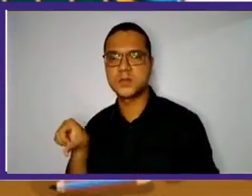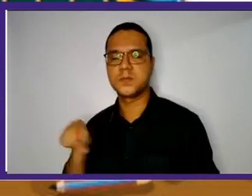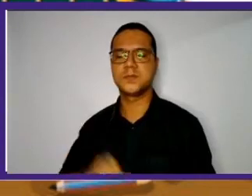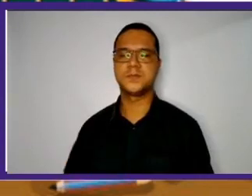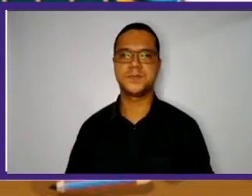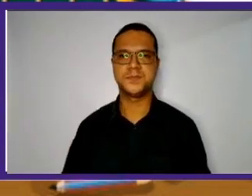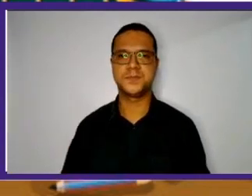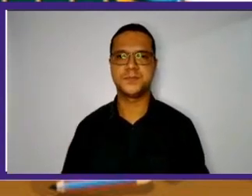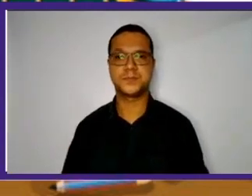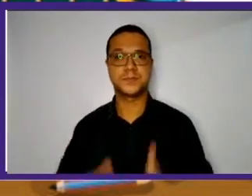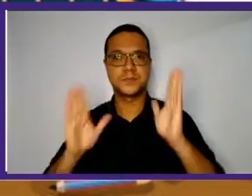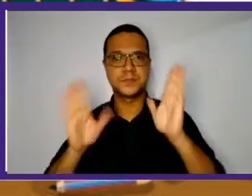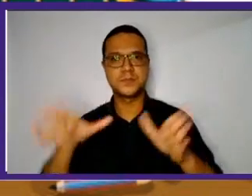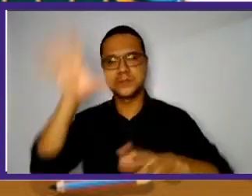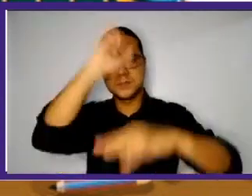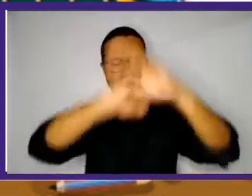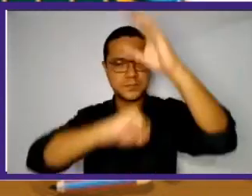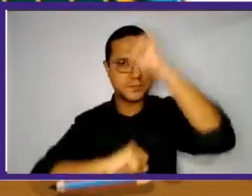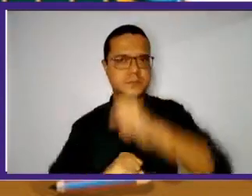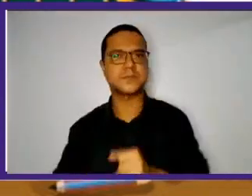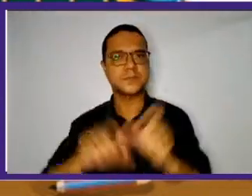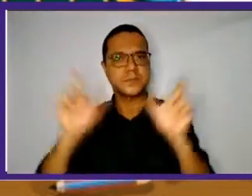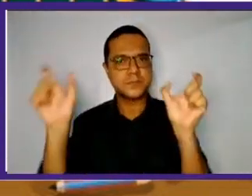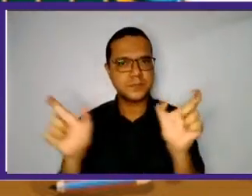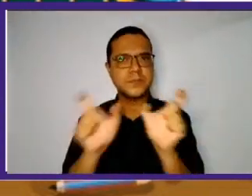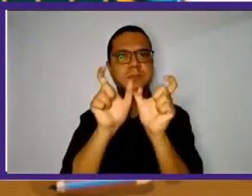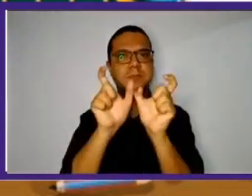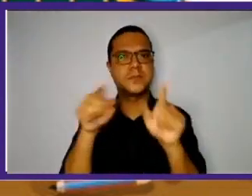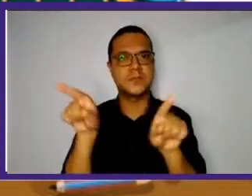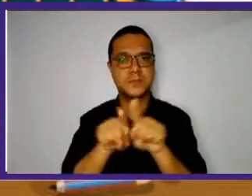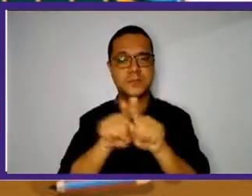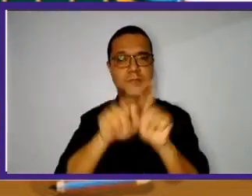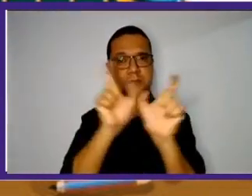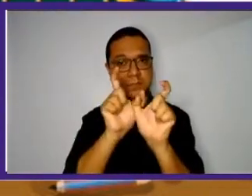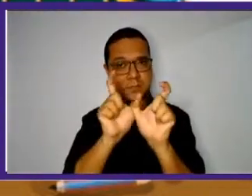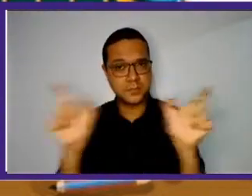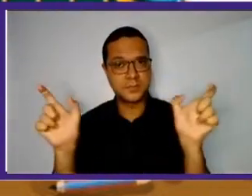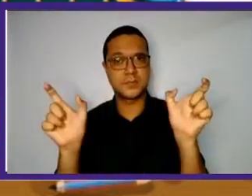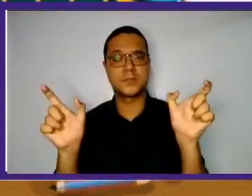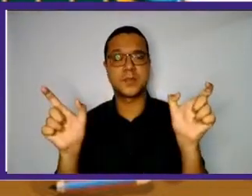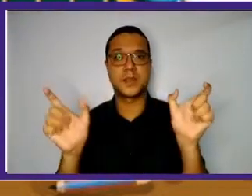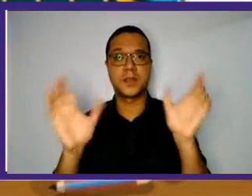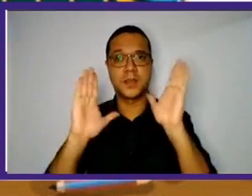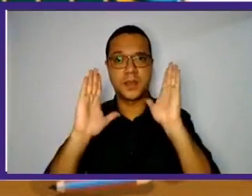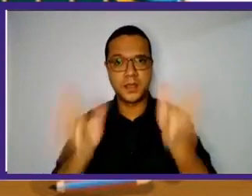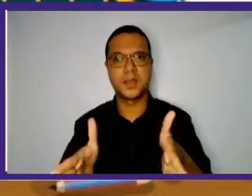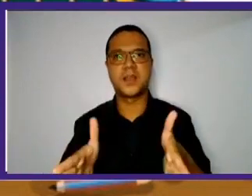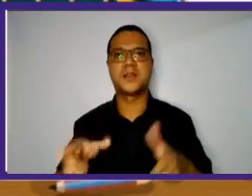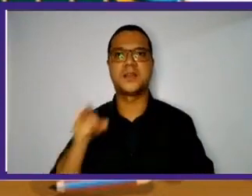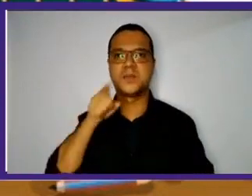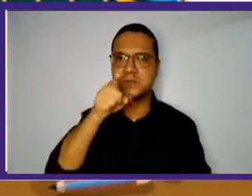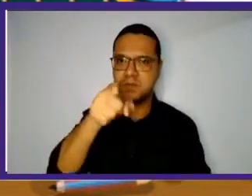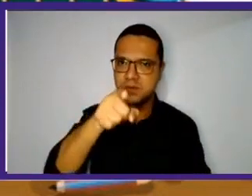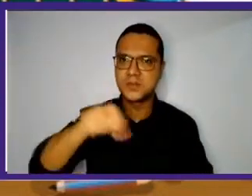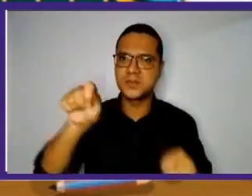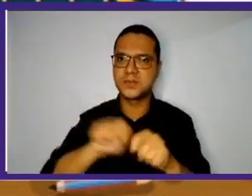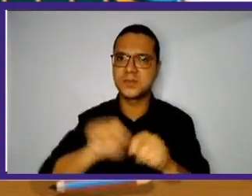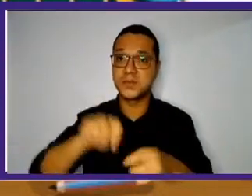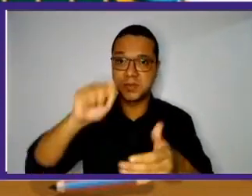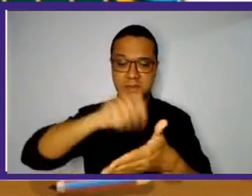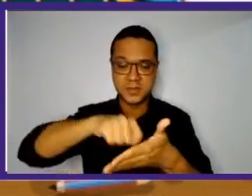359. Agora que aprendemos a compor e decompor os números, chegou a sua vez de fazer